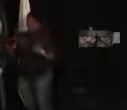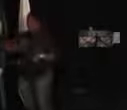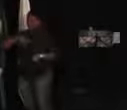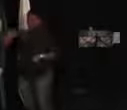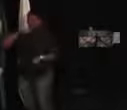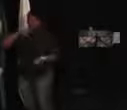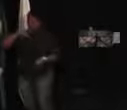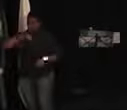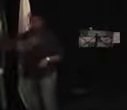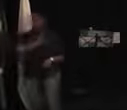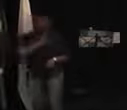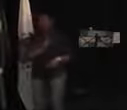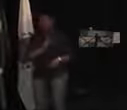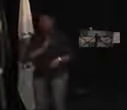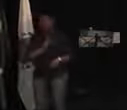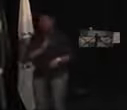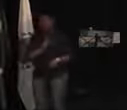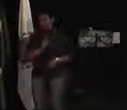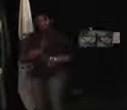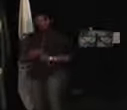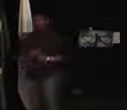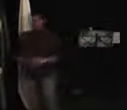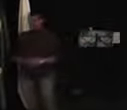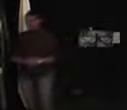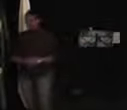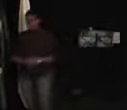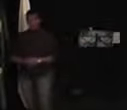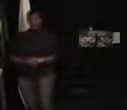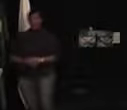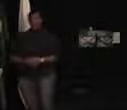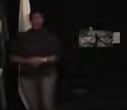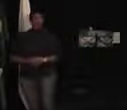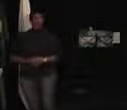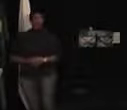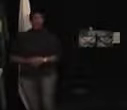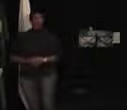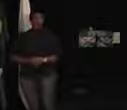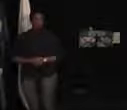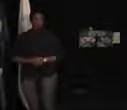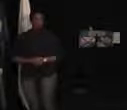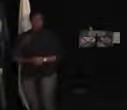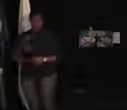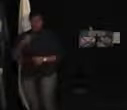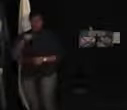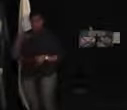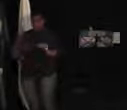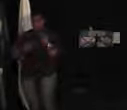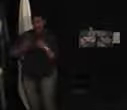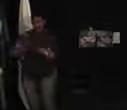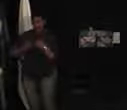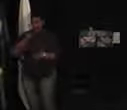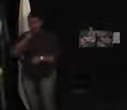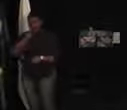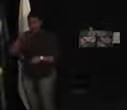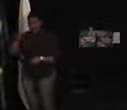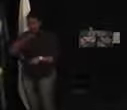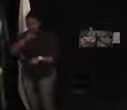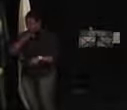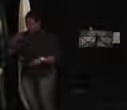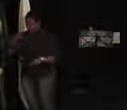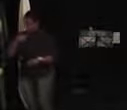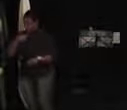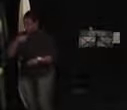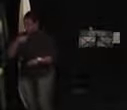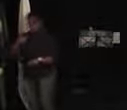e vai. É assim. Eu, pois não, e eu falo muito. E aí eu começo, pois